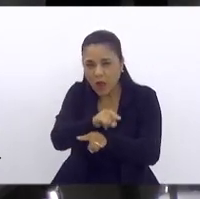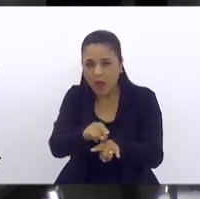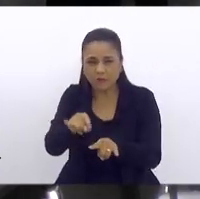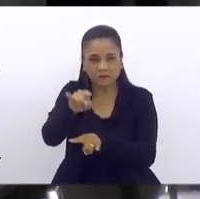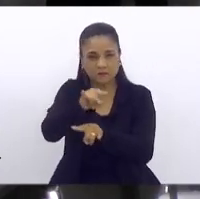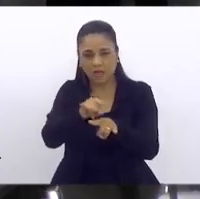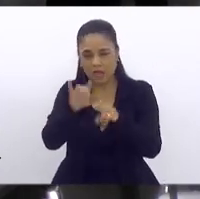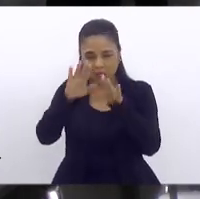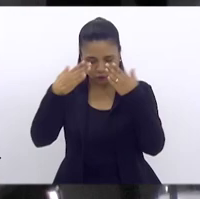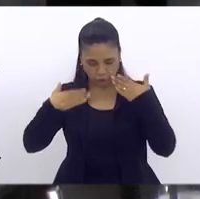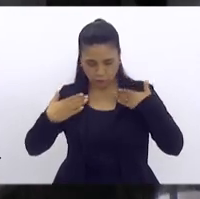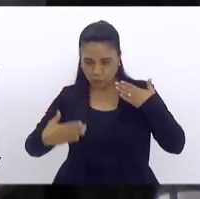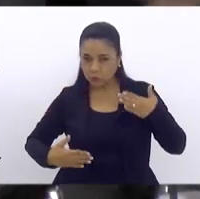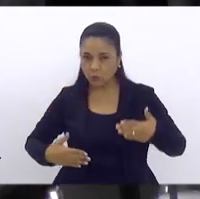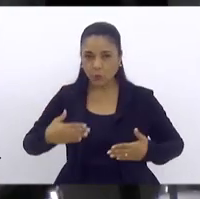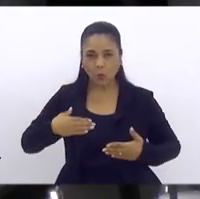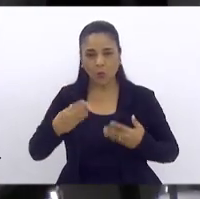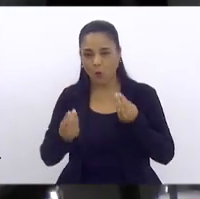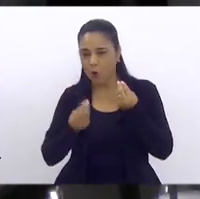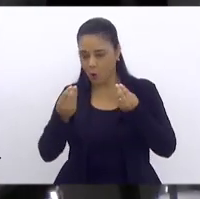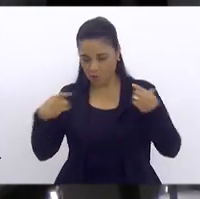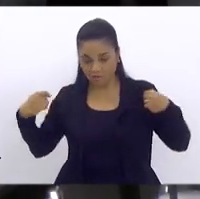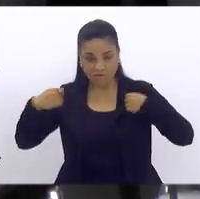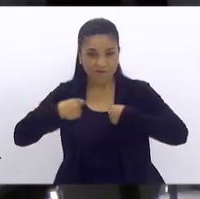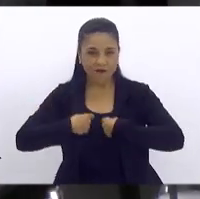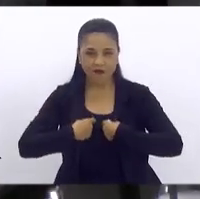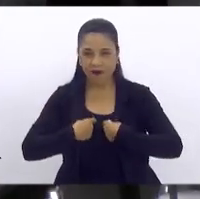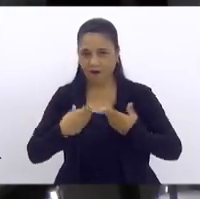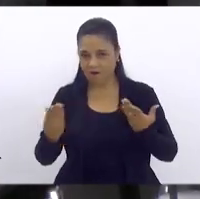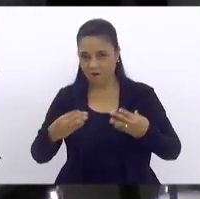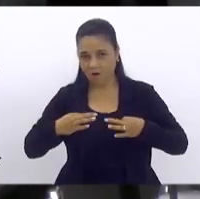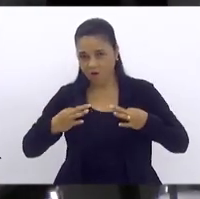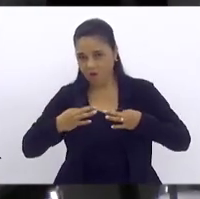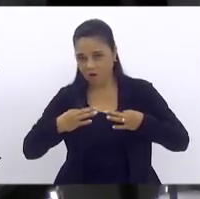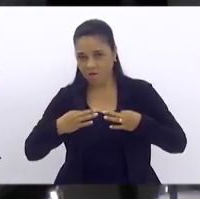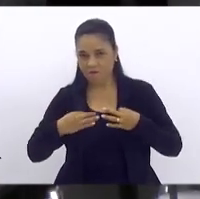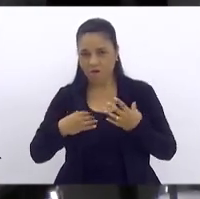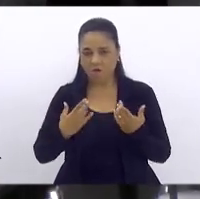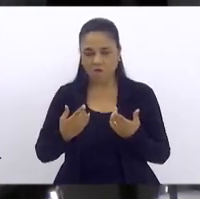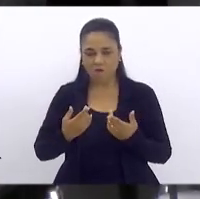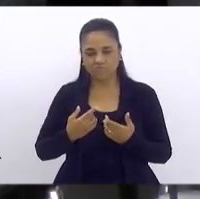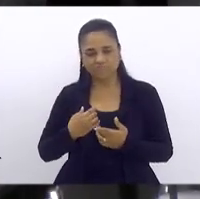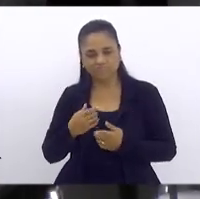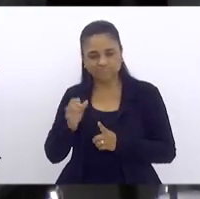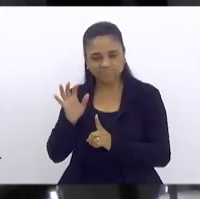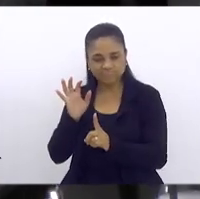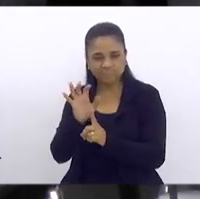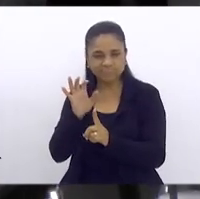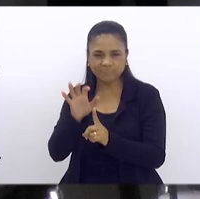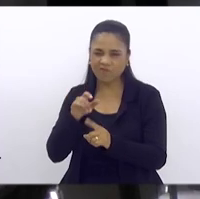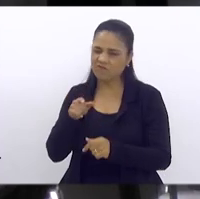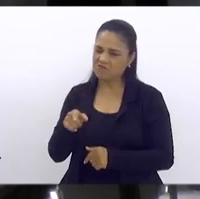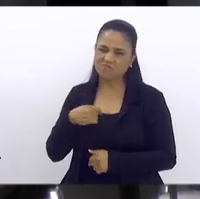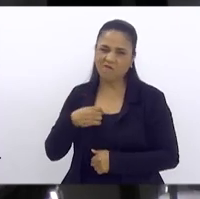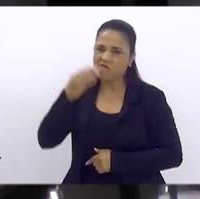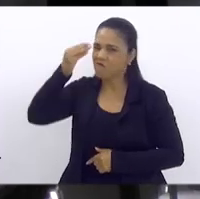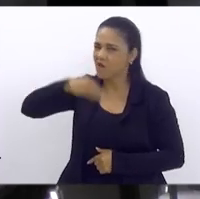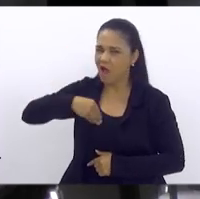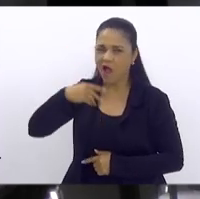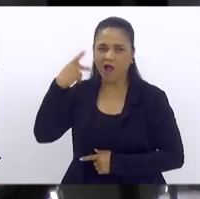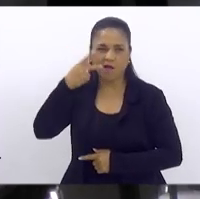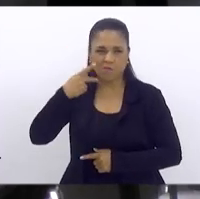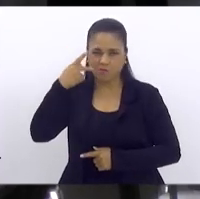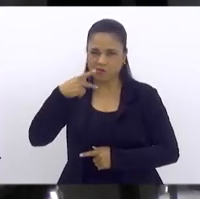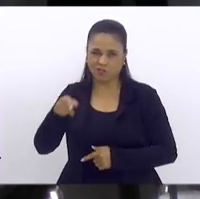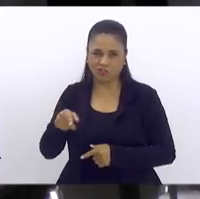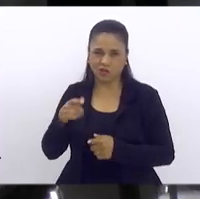mulher, a forma como ela se veste, ou então insinuações tentando indicar que ela não serviria para a política, porque ela é fraca